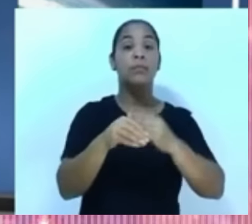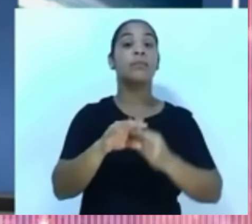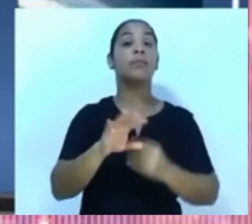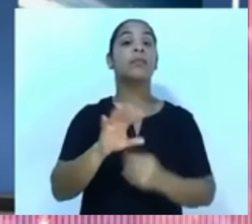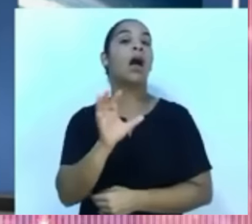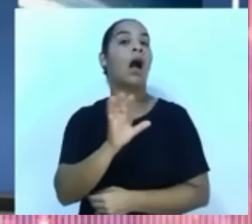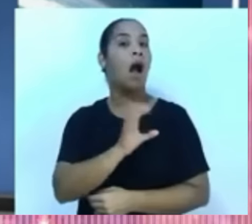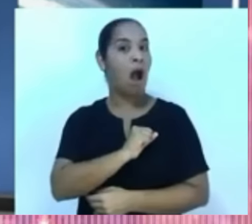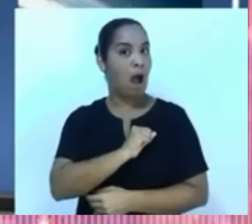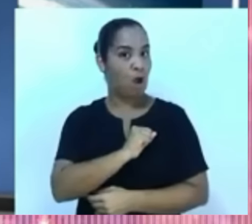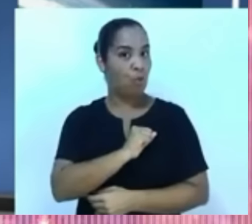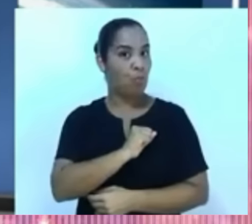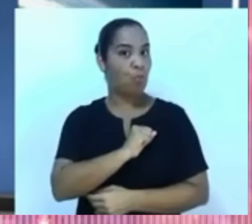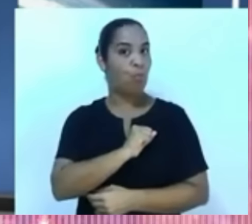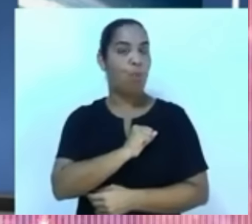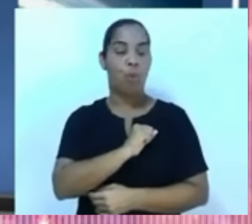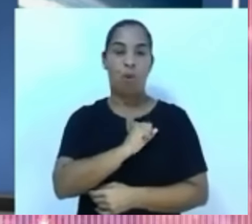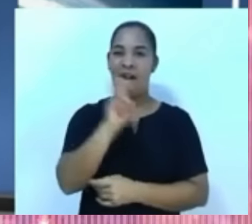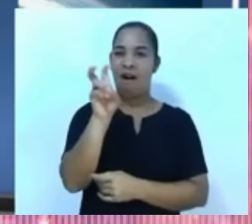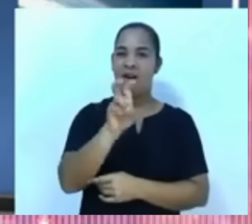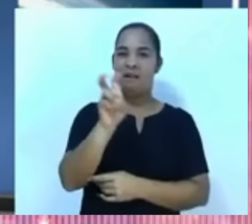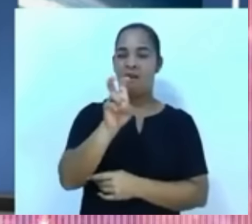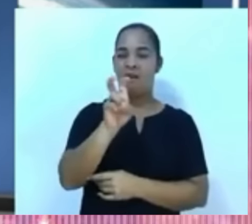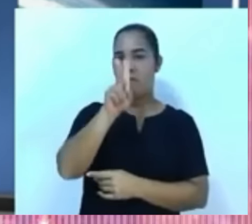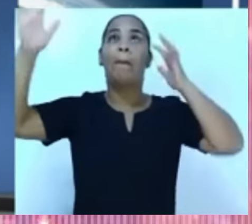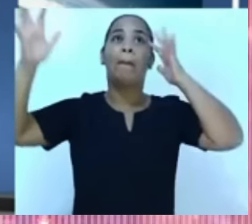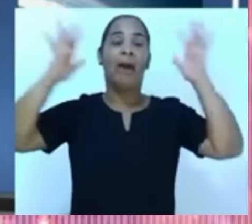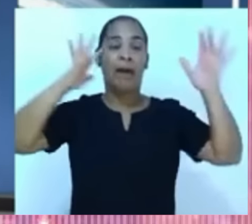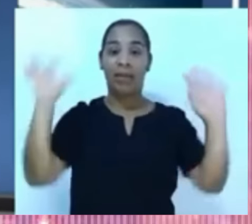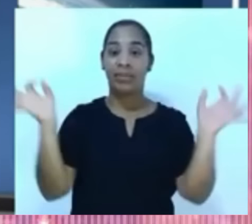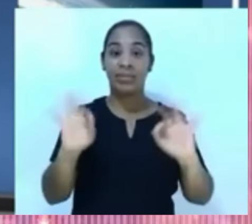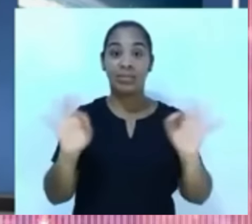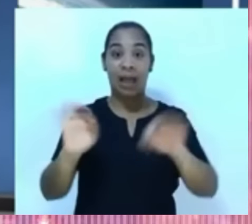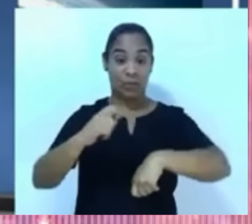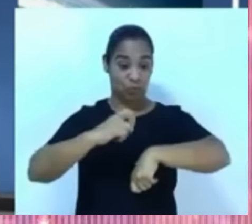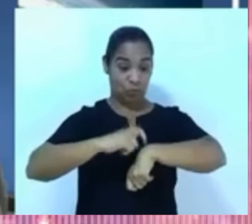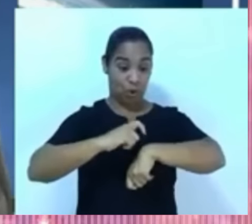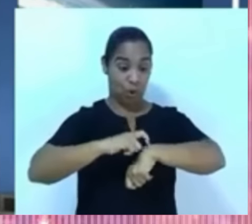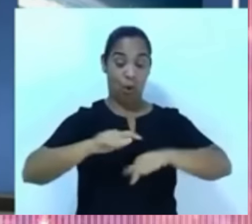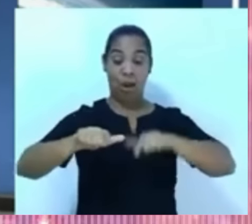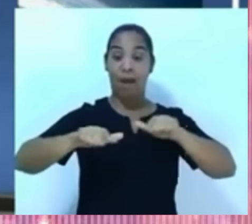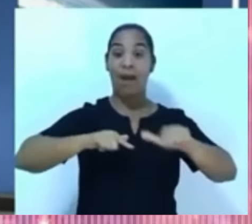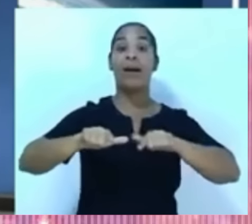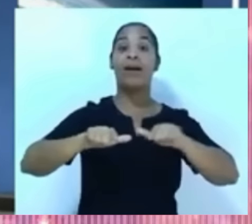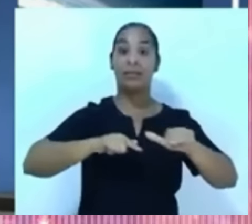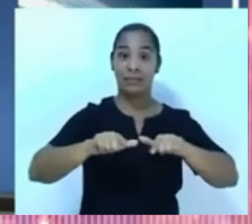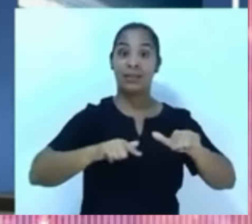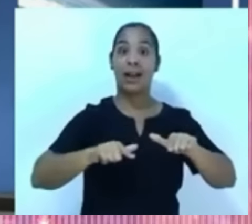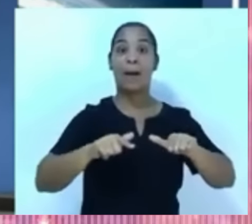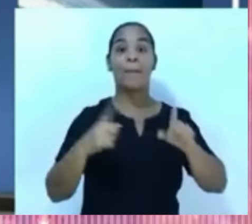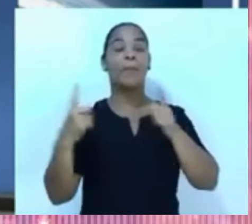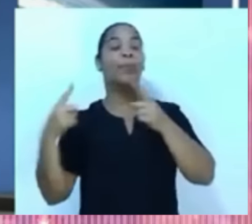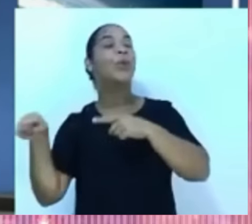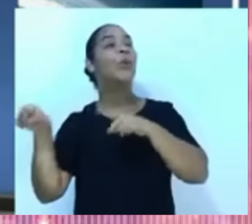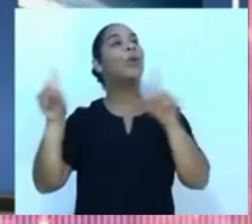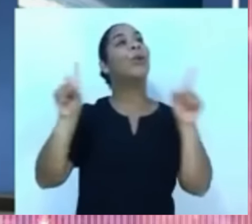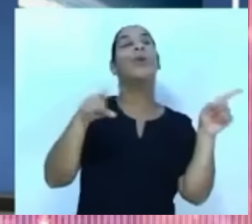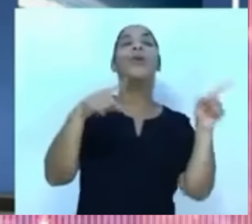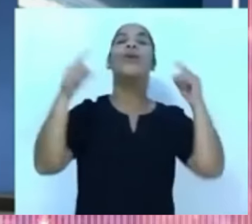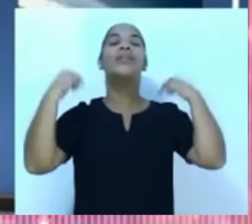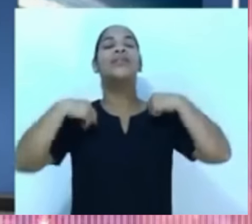quinta força do universo na carta que ele eu estou trabalhando há uma música dentro de mim e